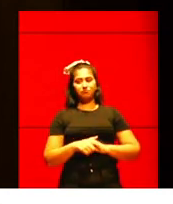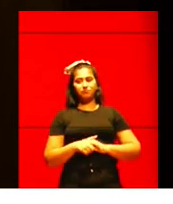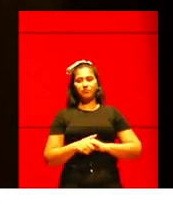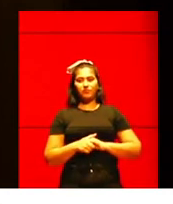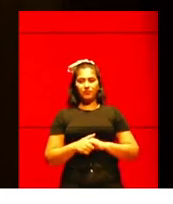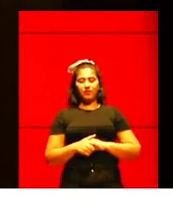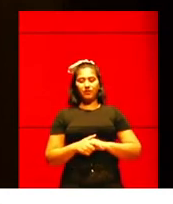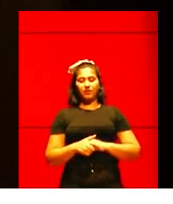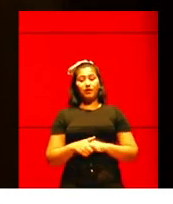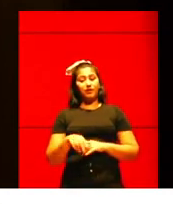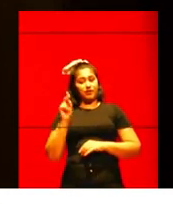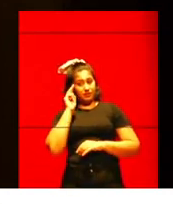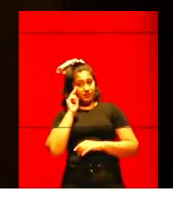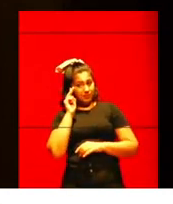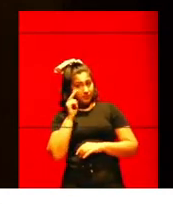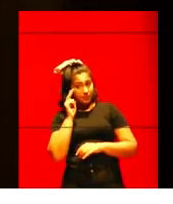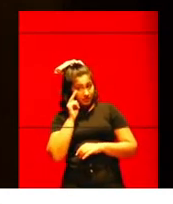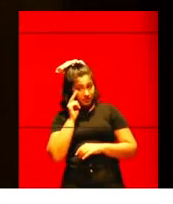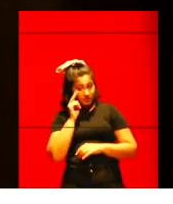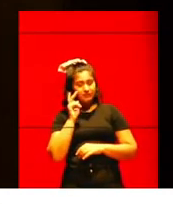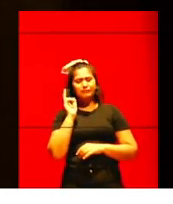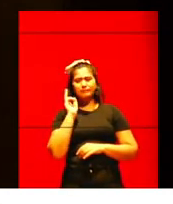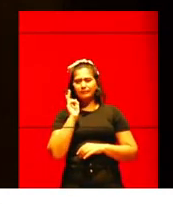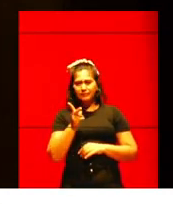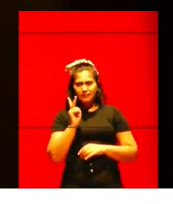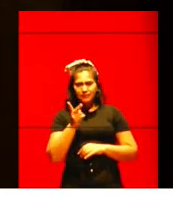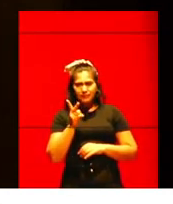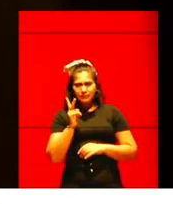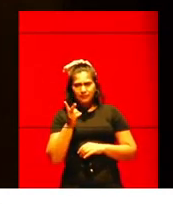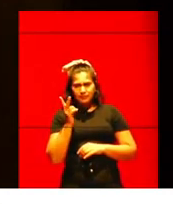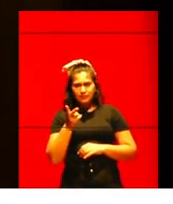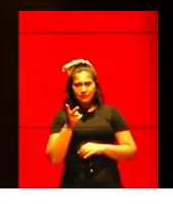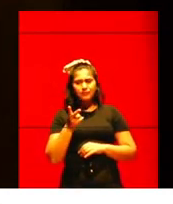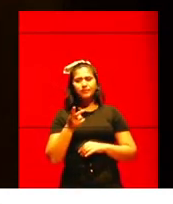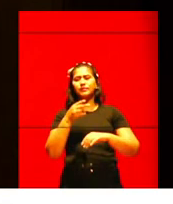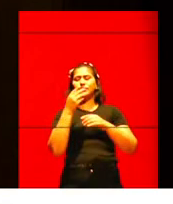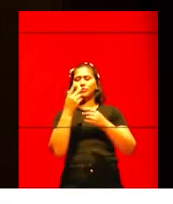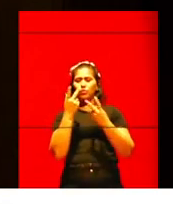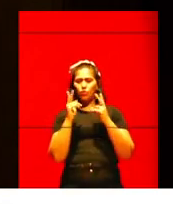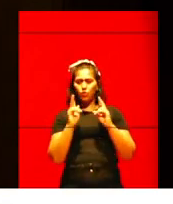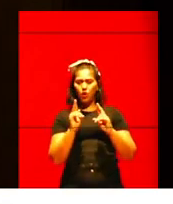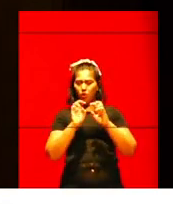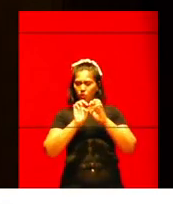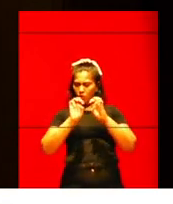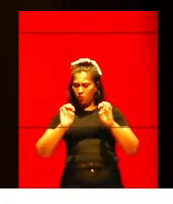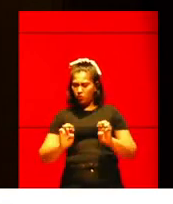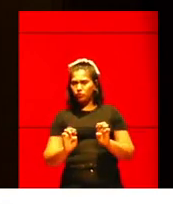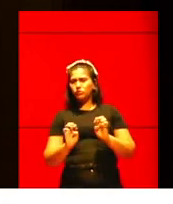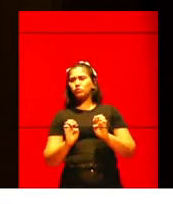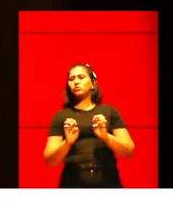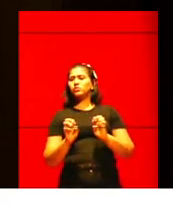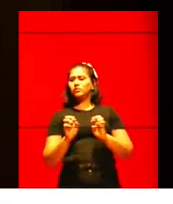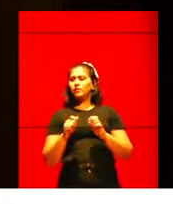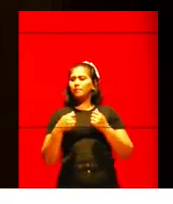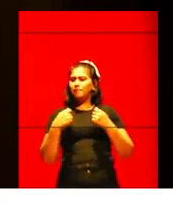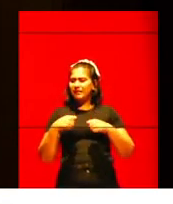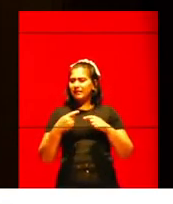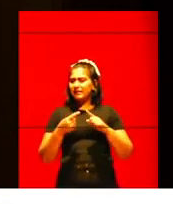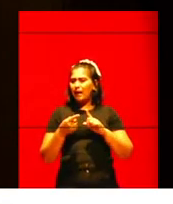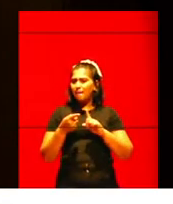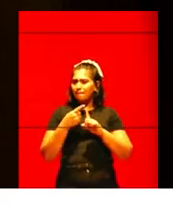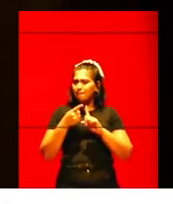Tá. Lembrando que toda vez para a gente identificar uma cadeia como ramificada, a gente tem que